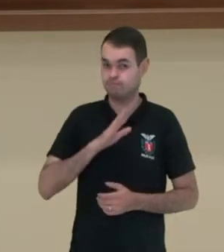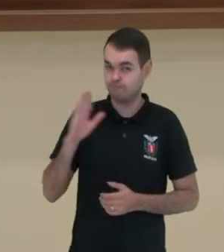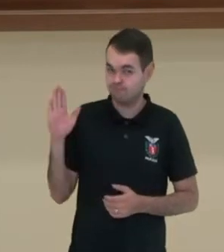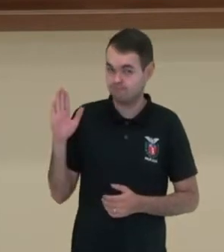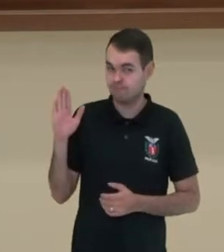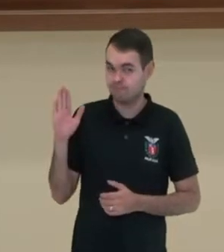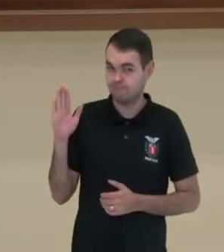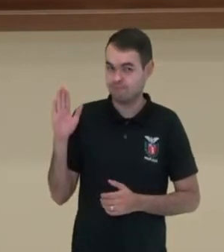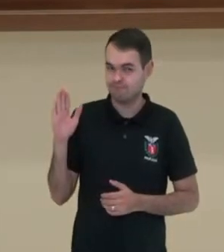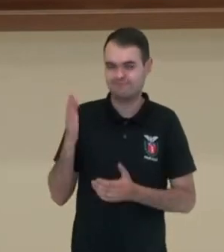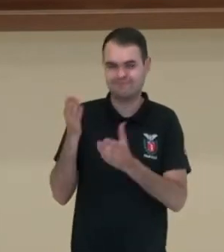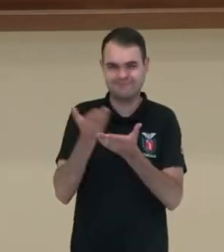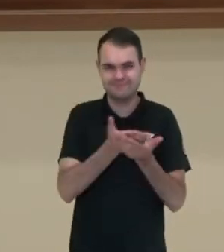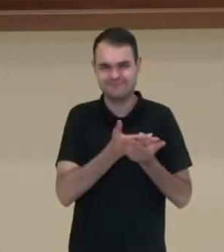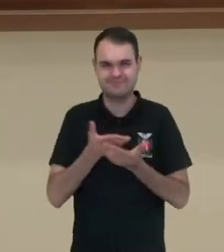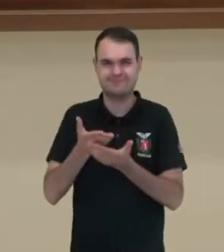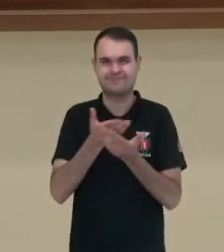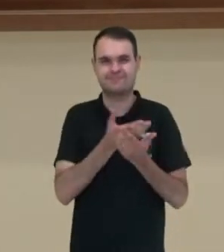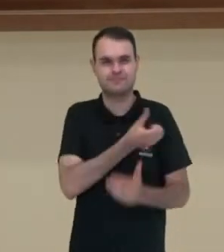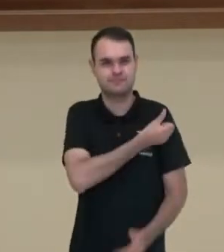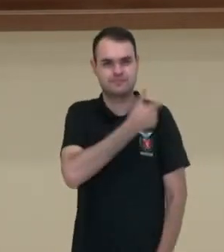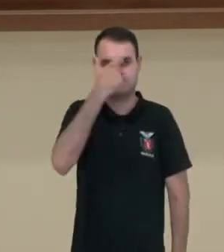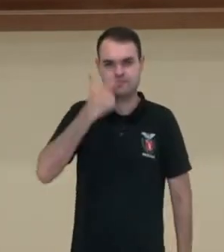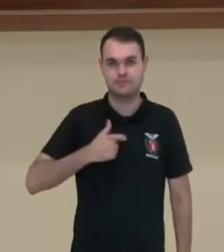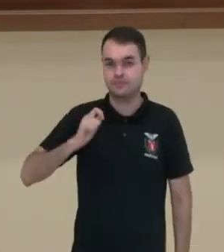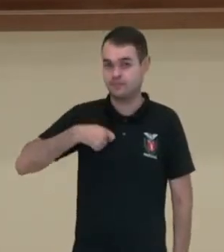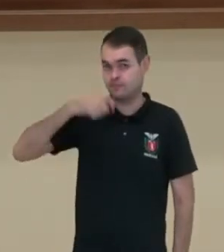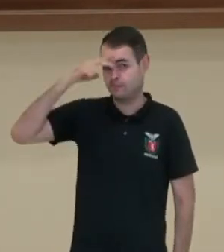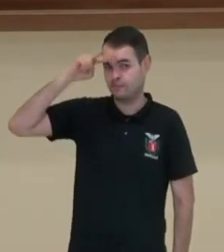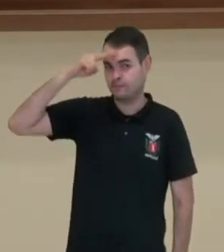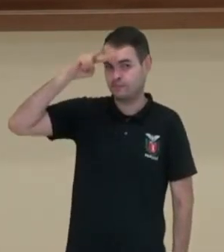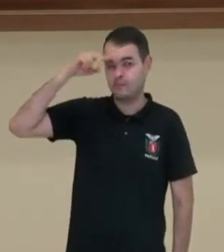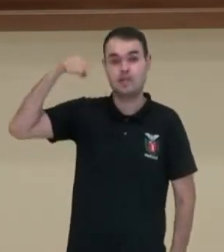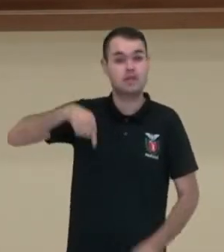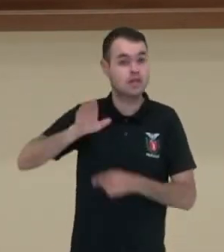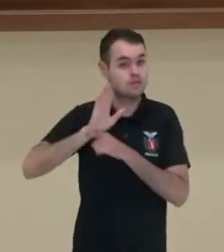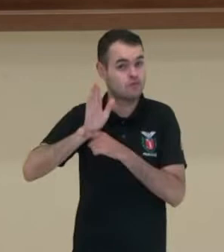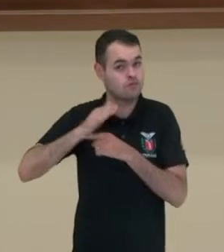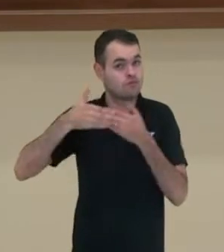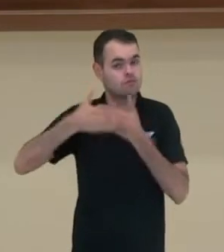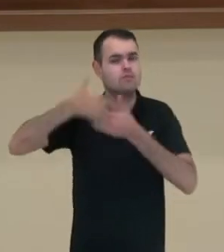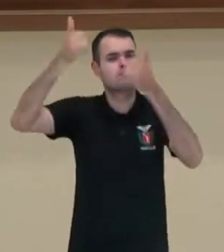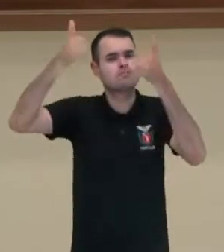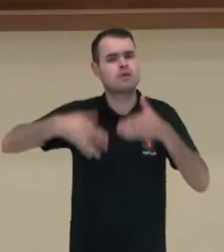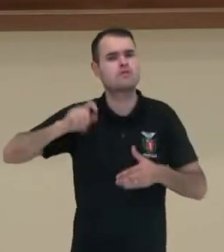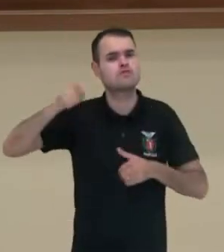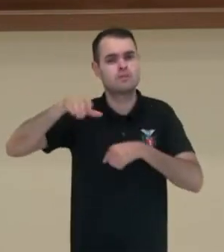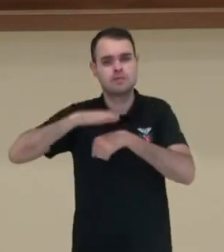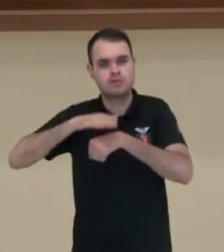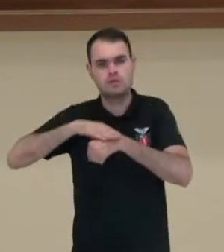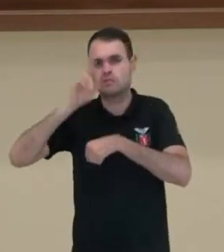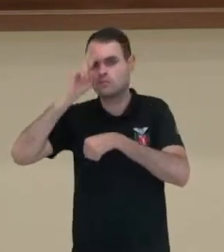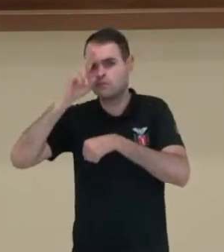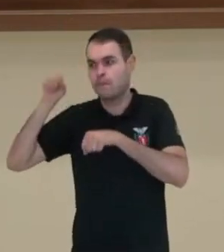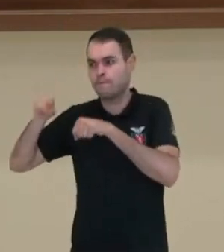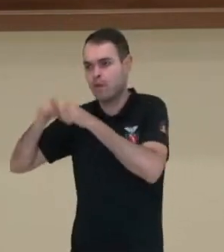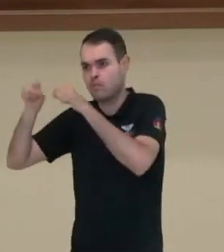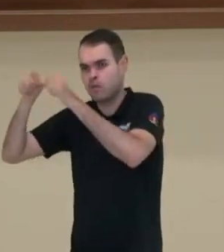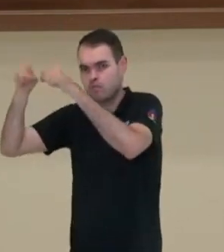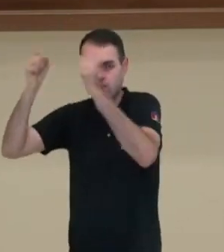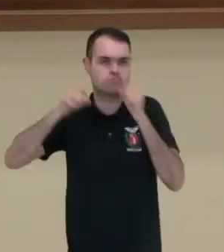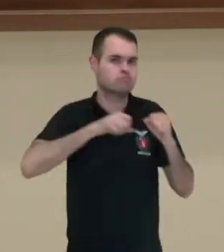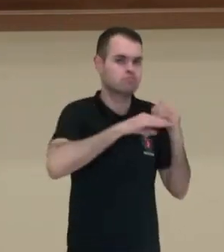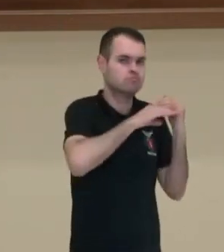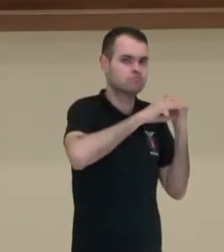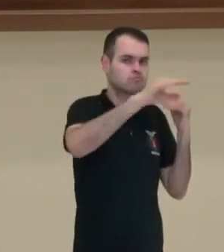Olá, estudantes do sexto ano, sou o professor Roberto Falcione. Neste vídeo vamos trabalhar tempo histórico, rupturas e